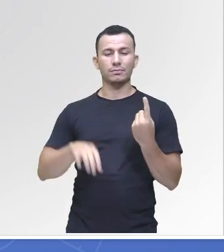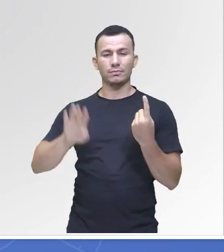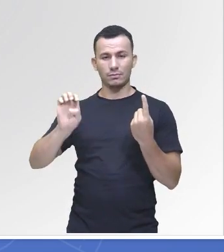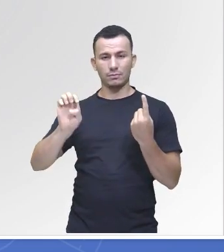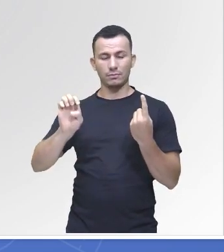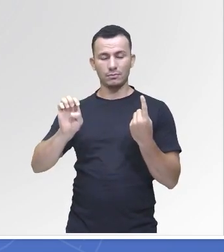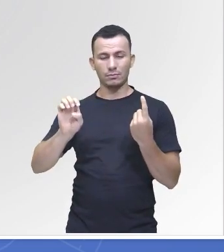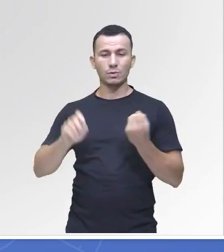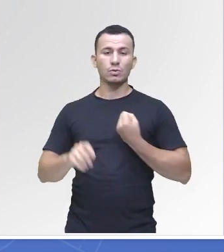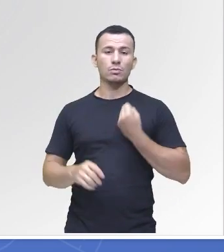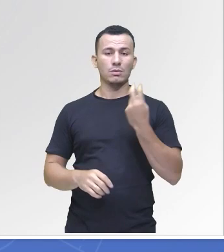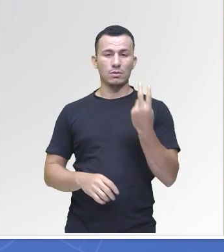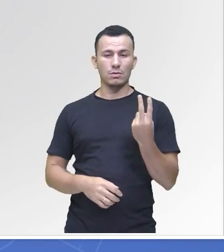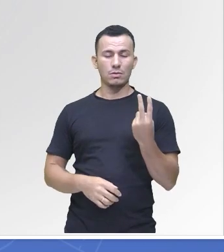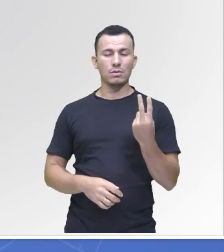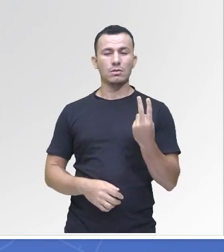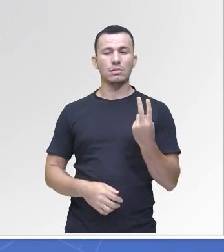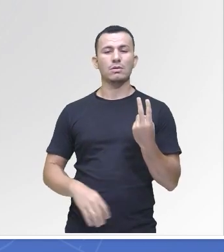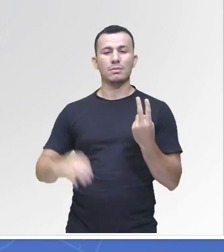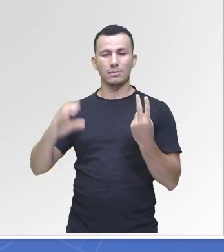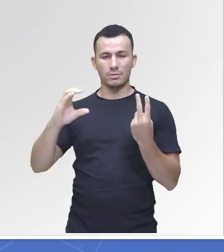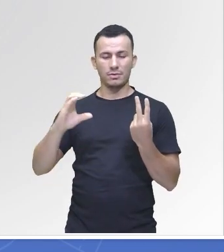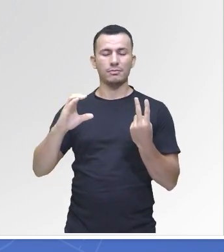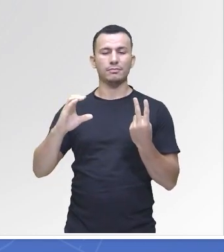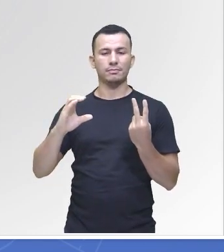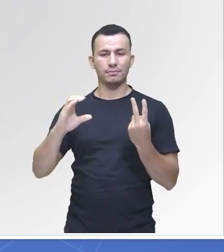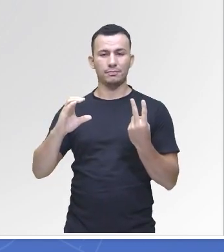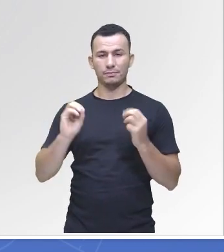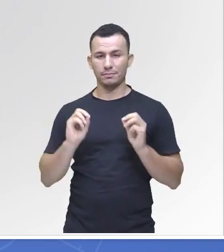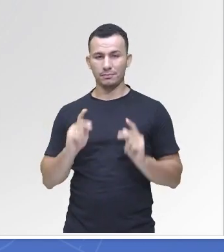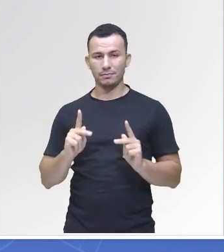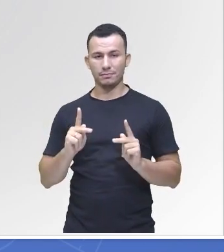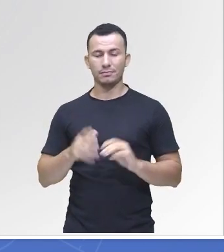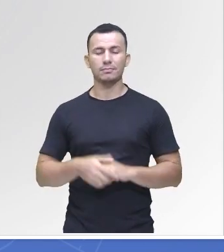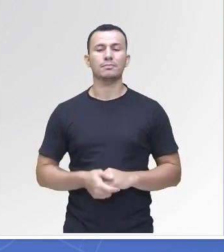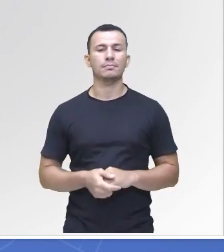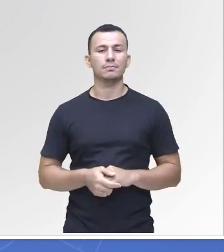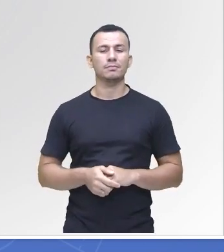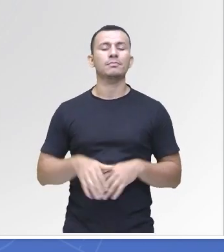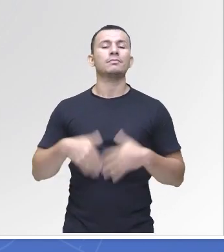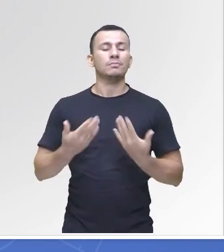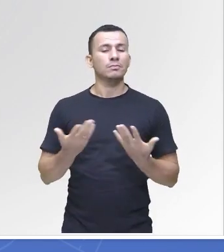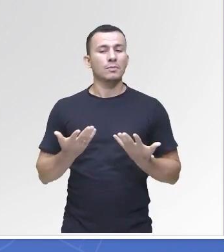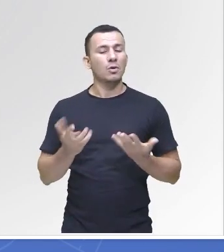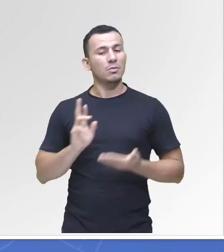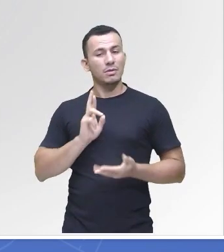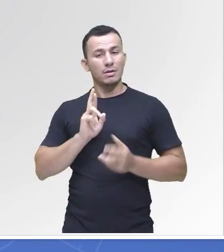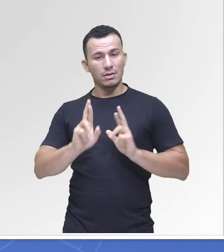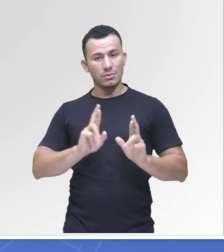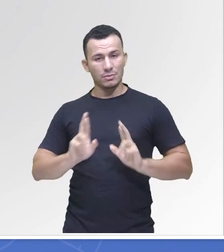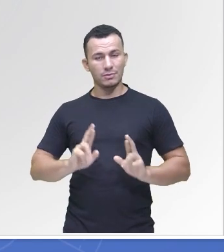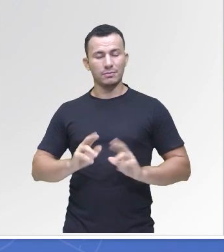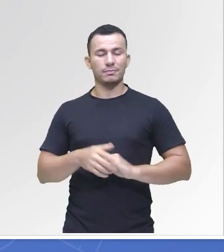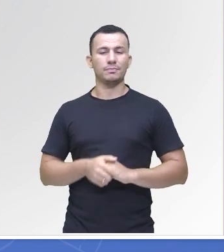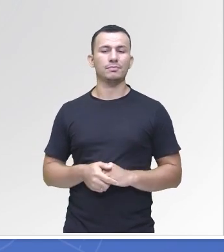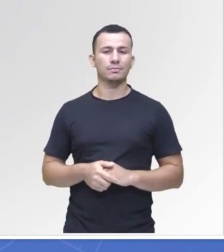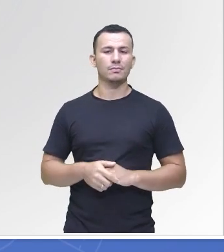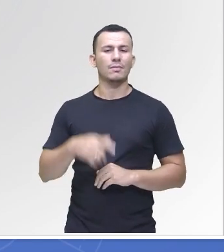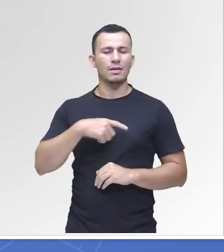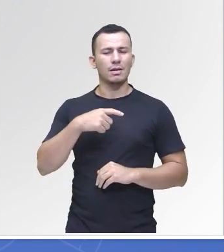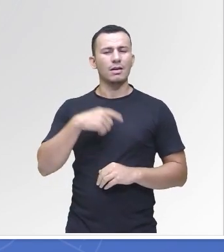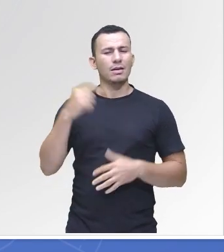E. E na segunda, ele marcou C, tá bom? Então, vamos fazer as correções, né? Então, tem